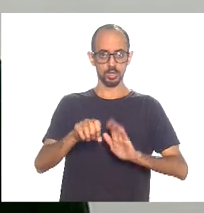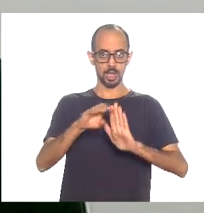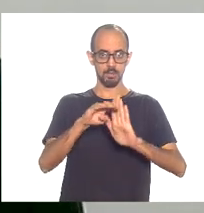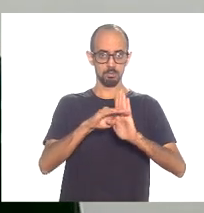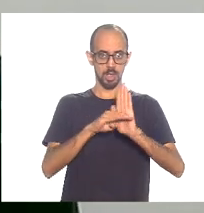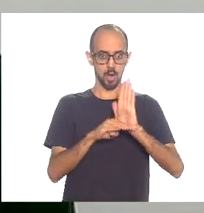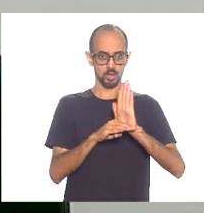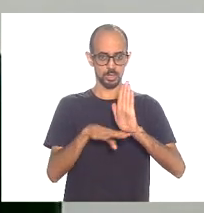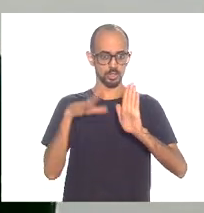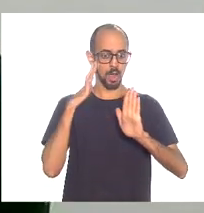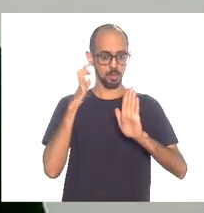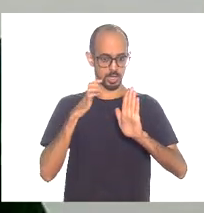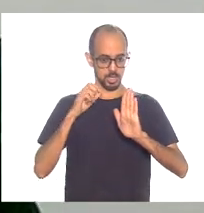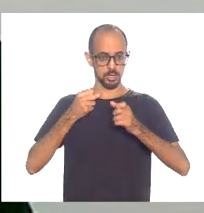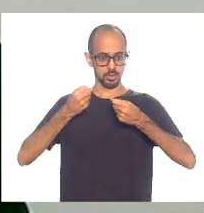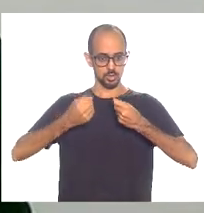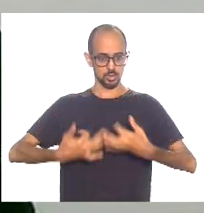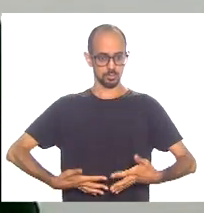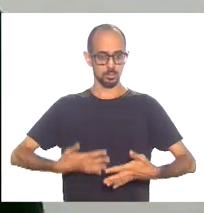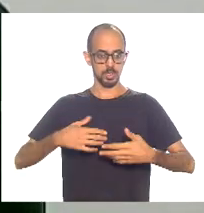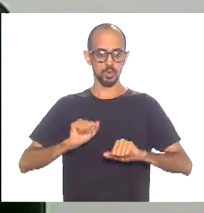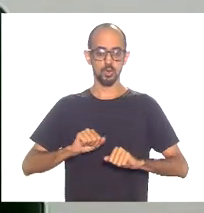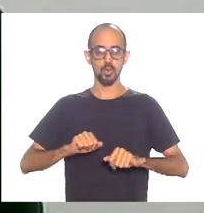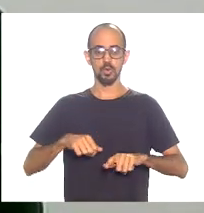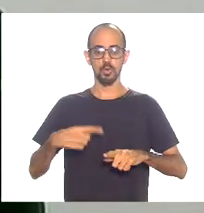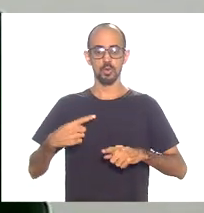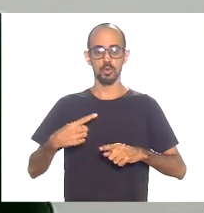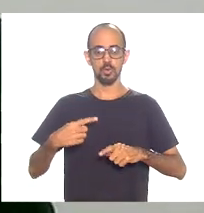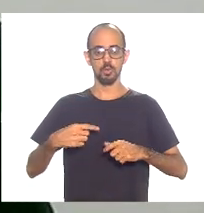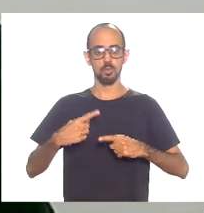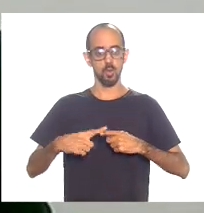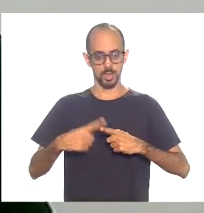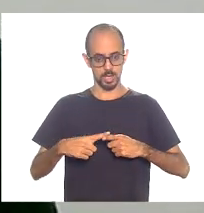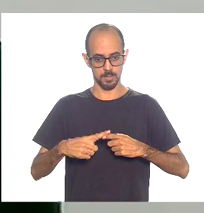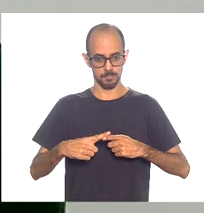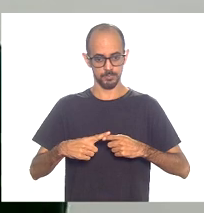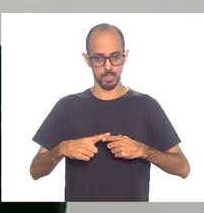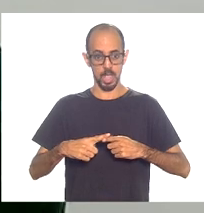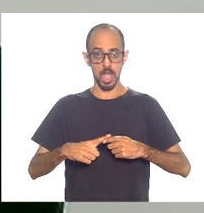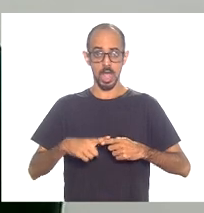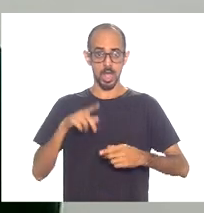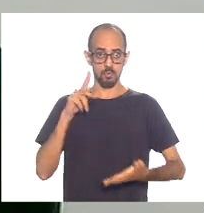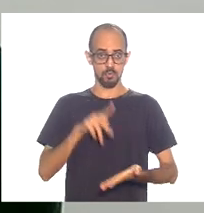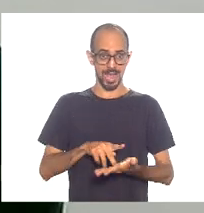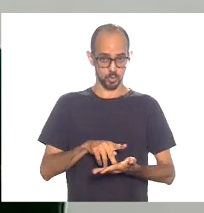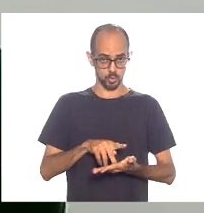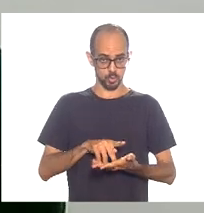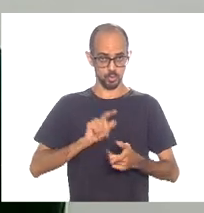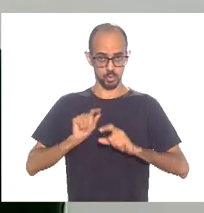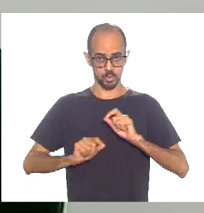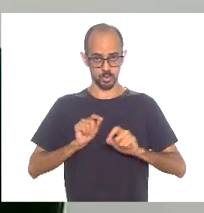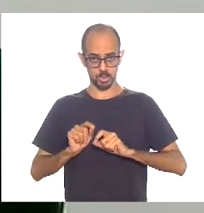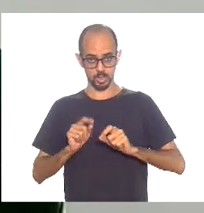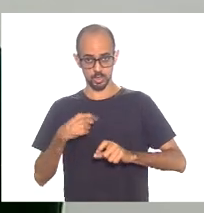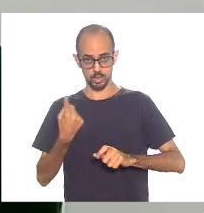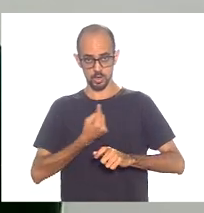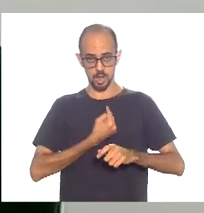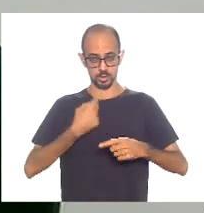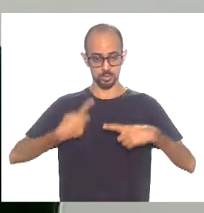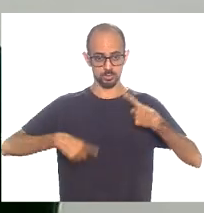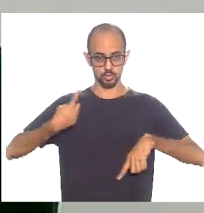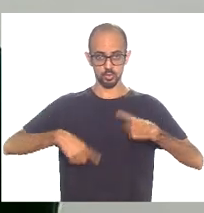explico a necessidade do mesmo. É fato que nós estamos discutindo aqui uma